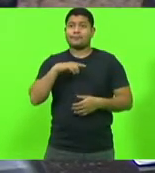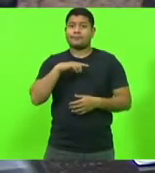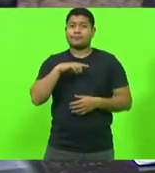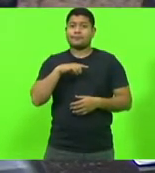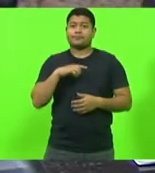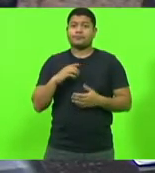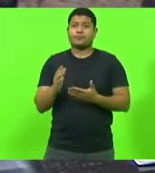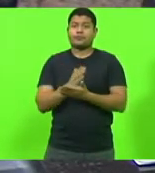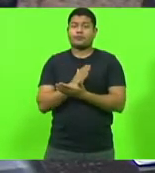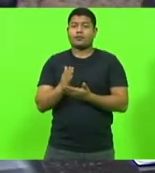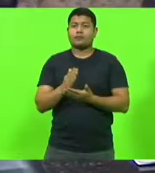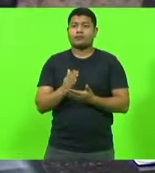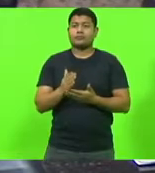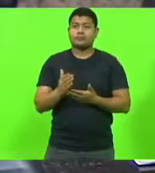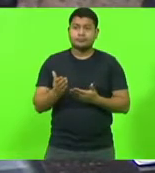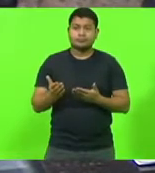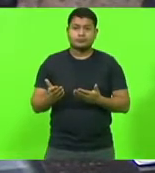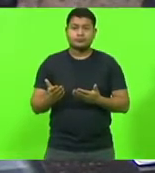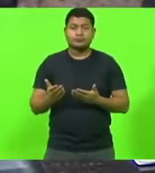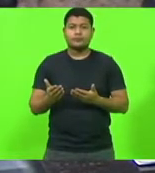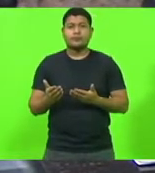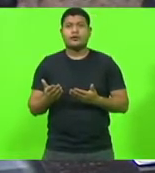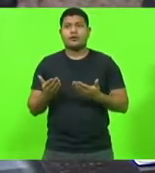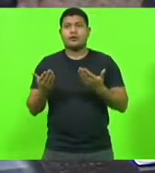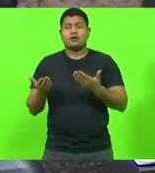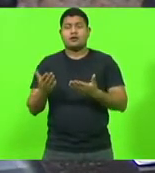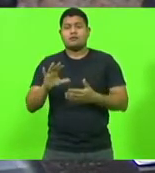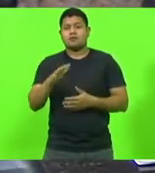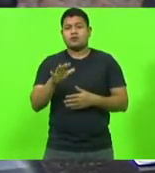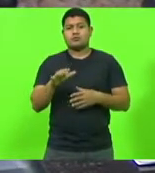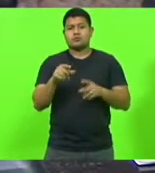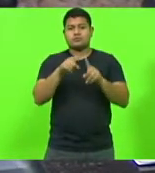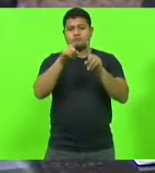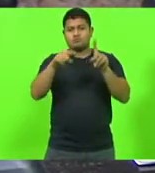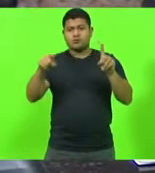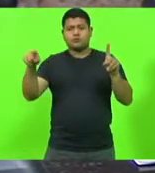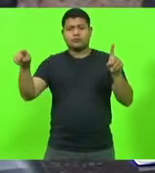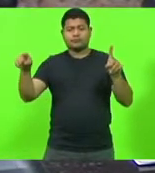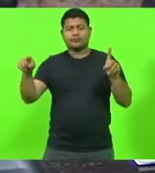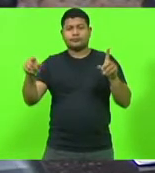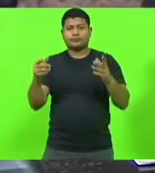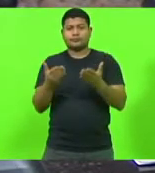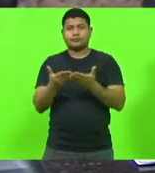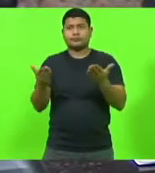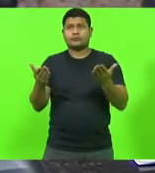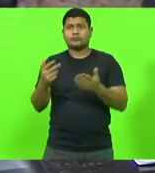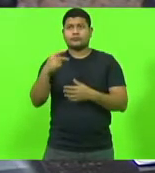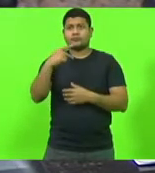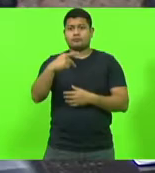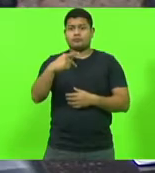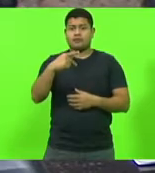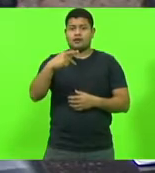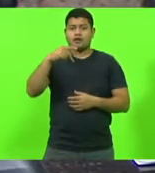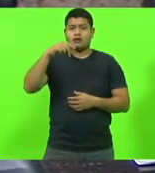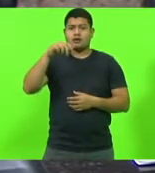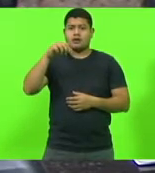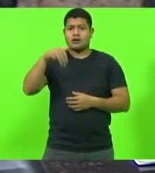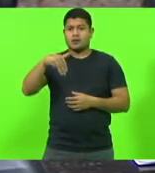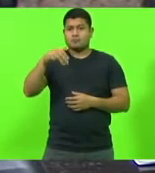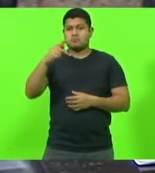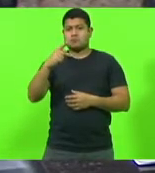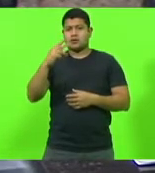como se é feito o preço médio ponderado ao consumidor, o PM PF,